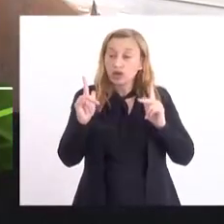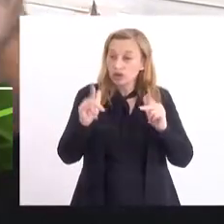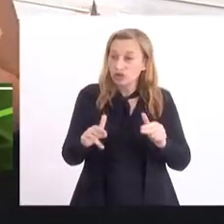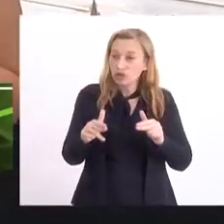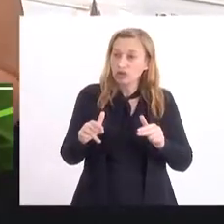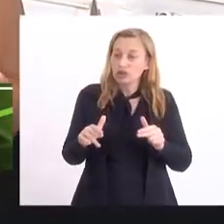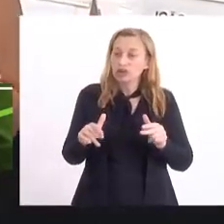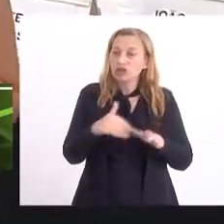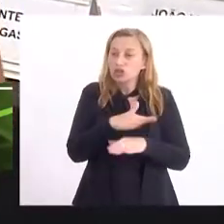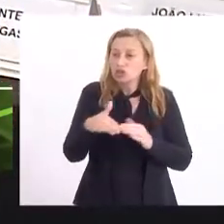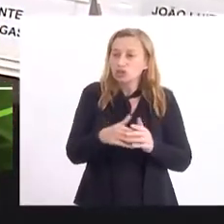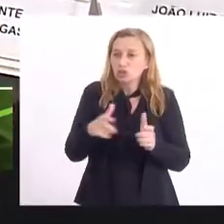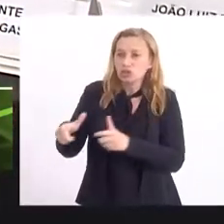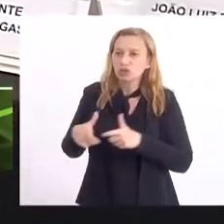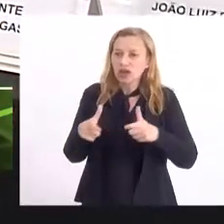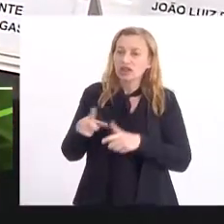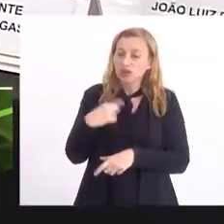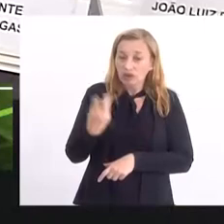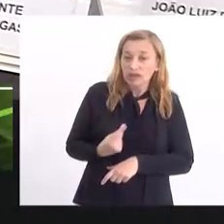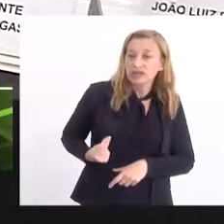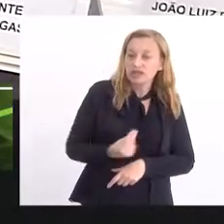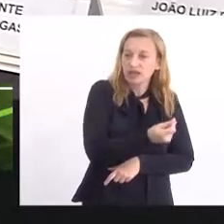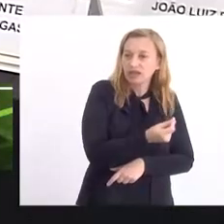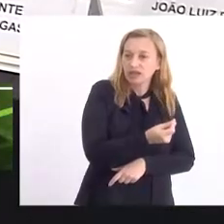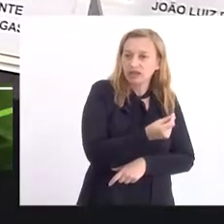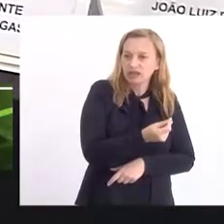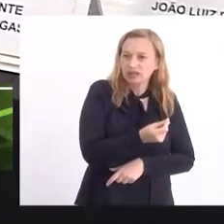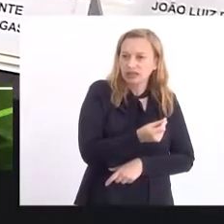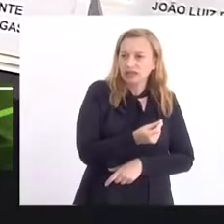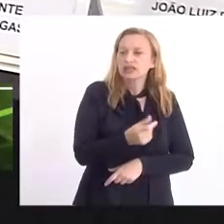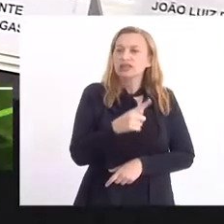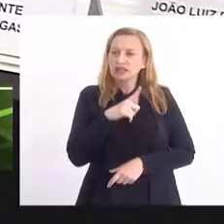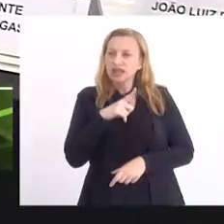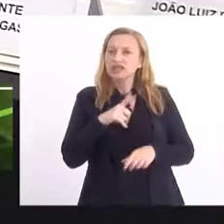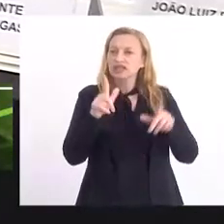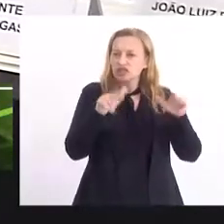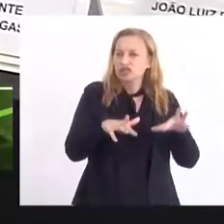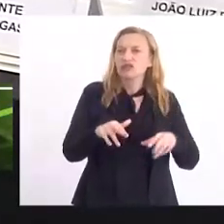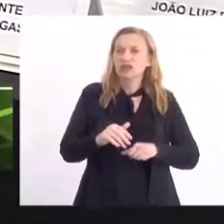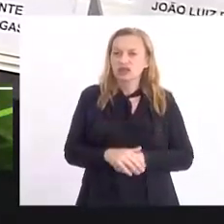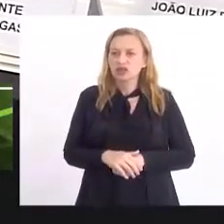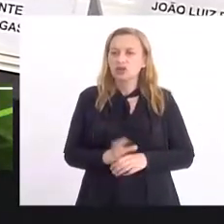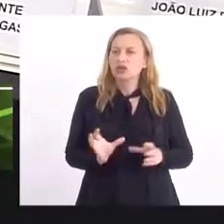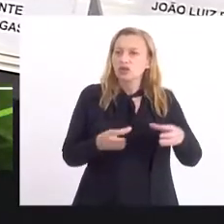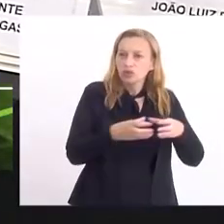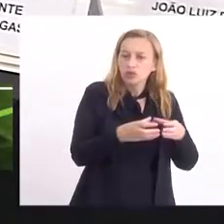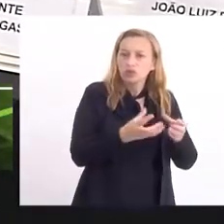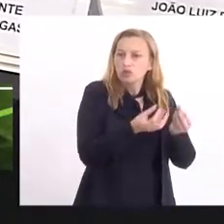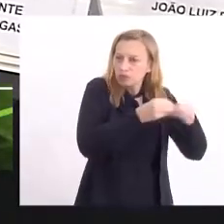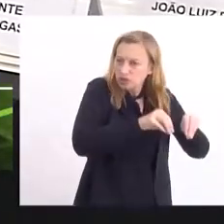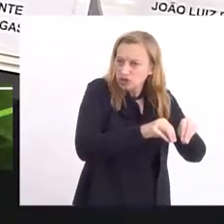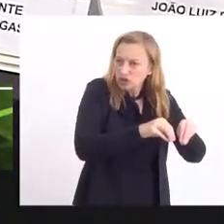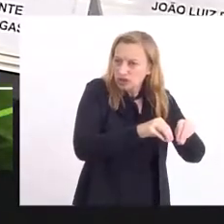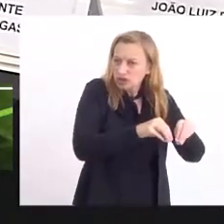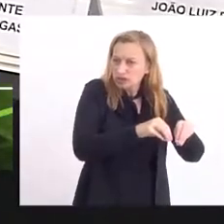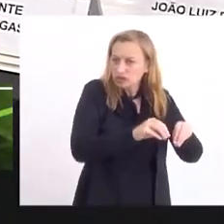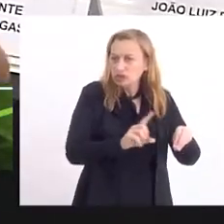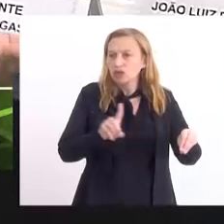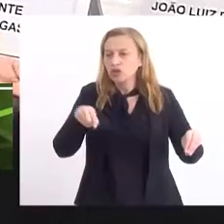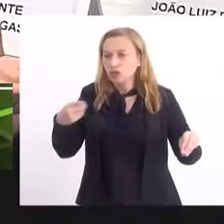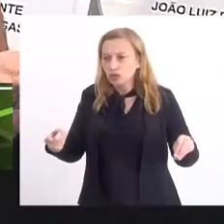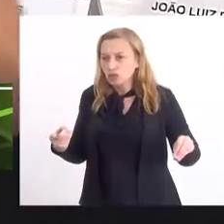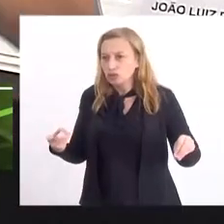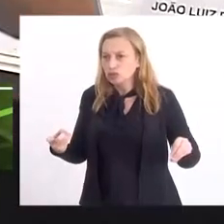e nessa região. Então, a gente saiu. Então, o grupo ainda tem essa diferenciação. um grupo foi prejudicado e um grupo